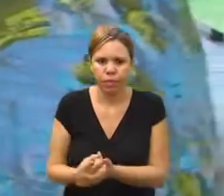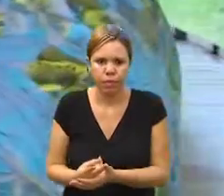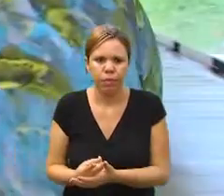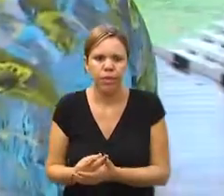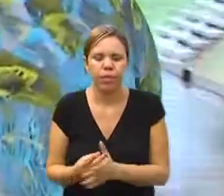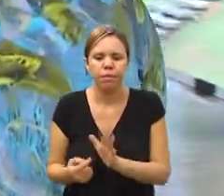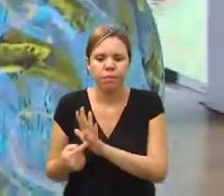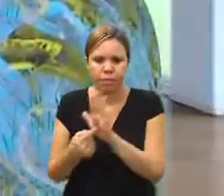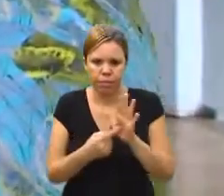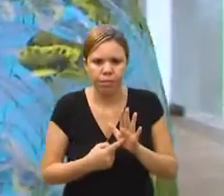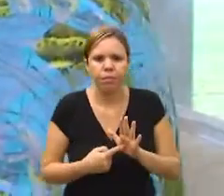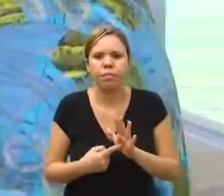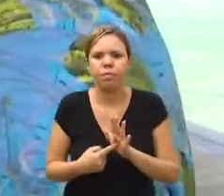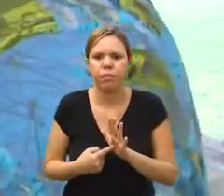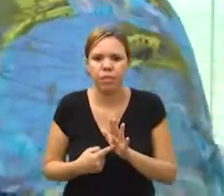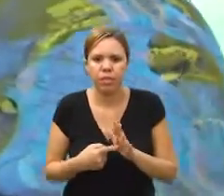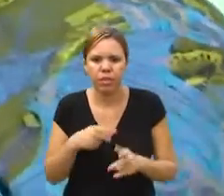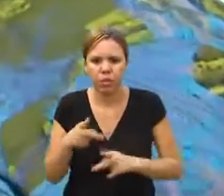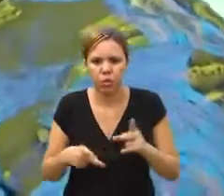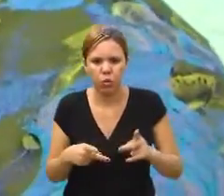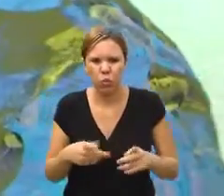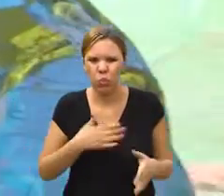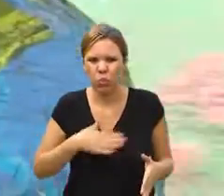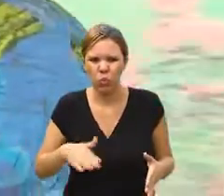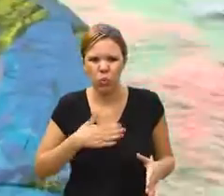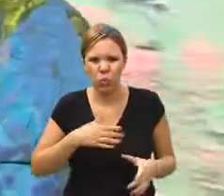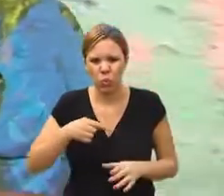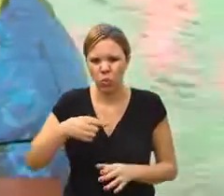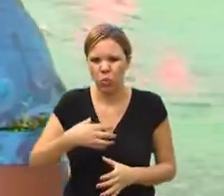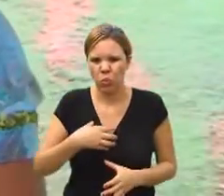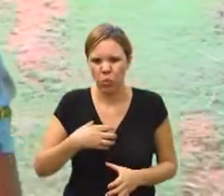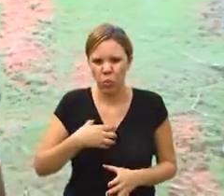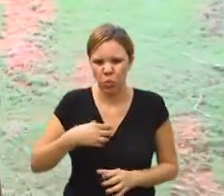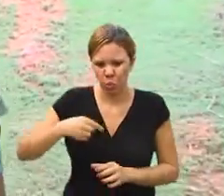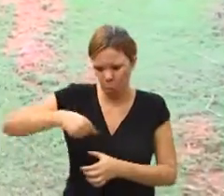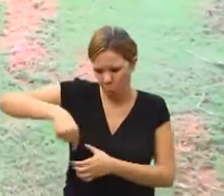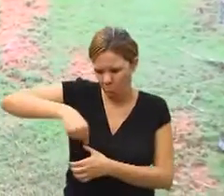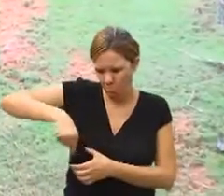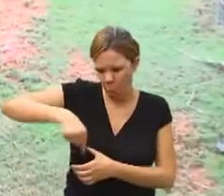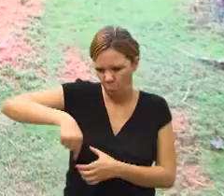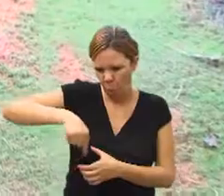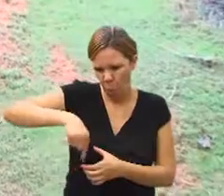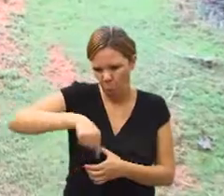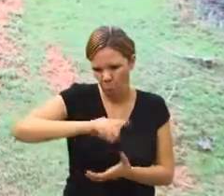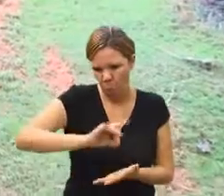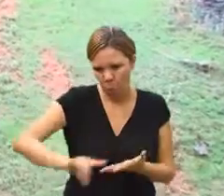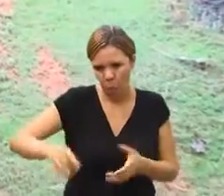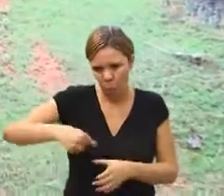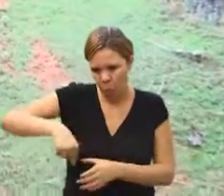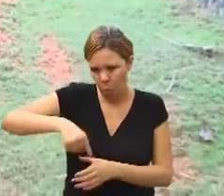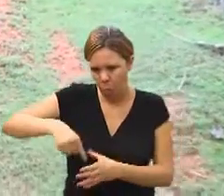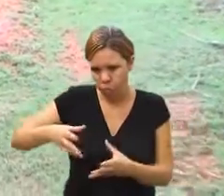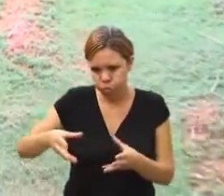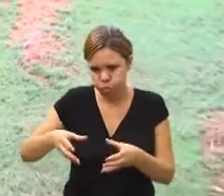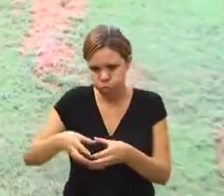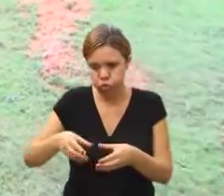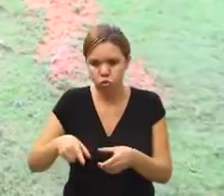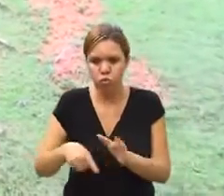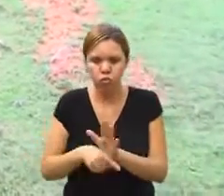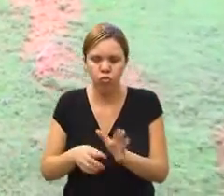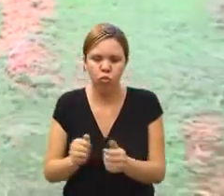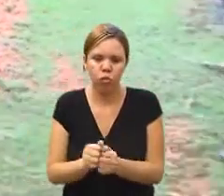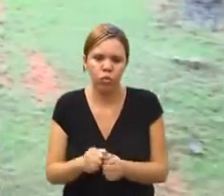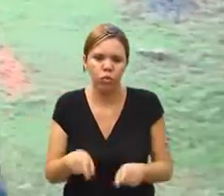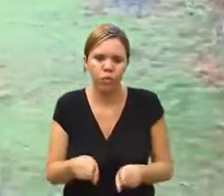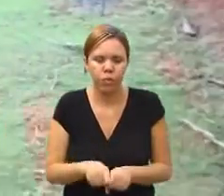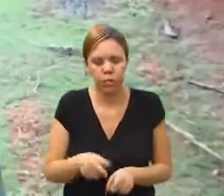vão retratar um pouco dessa fobia de algumas pessoas que sentem assim, uma repulsa por buracos aglomerados. Mas também vou trazer coisas